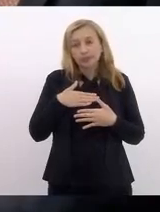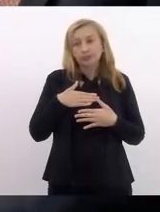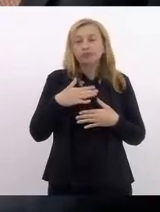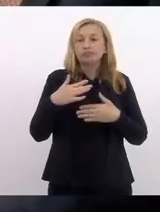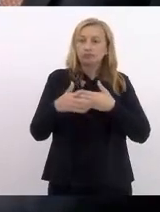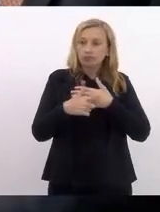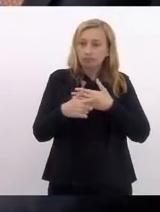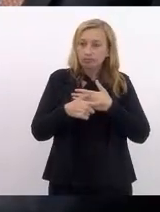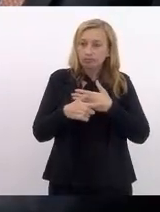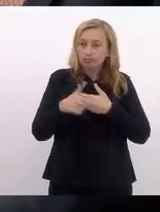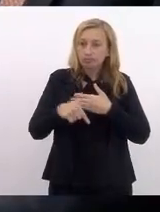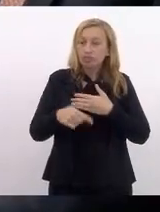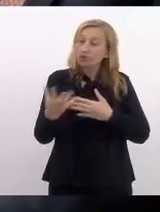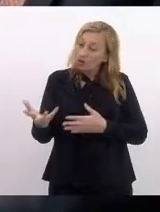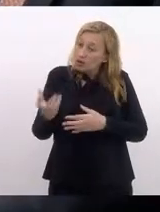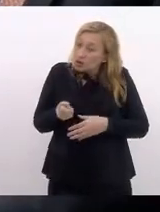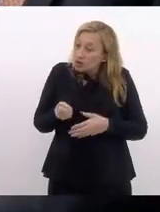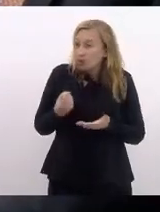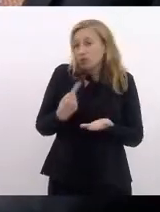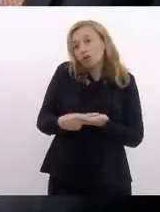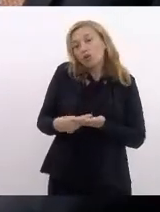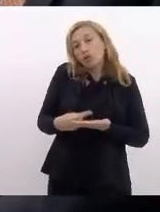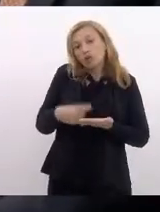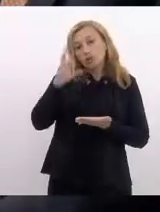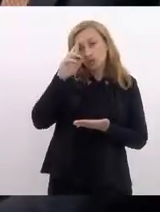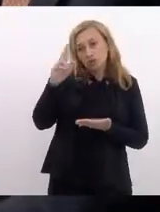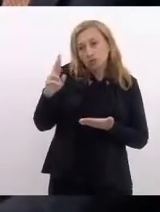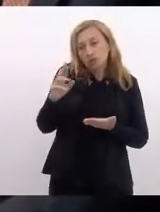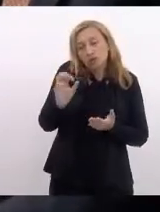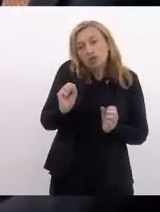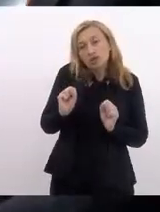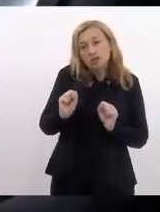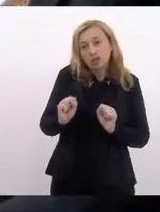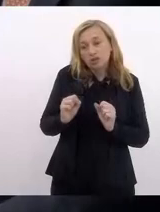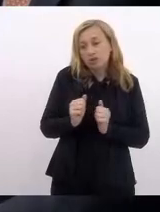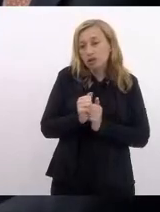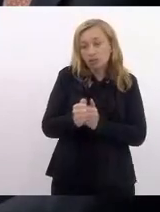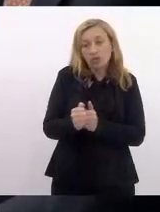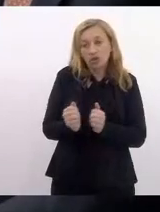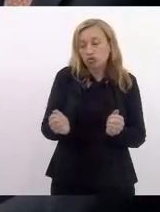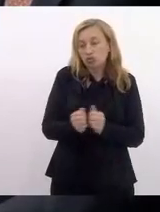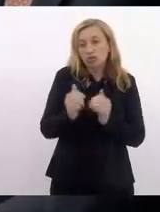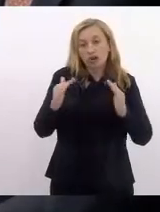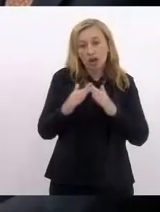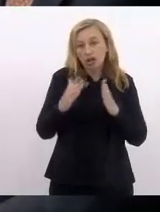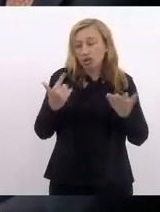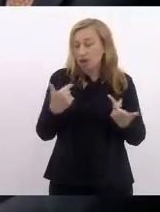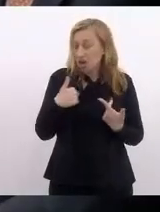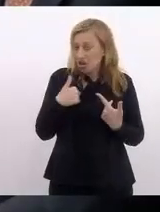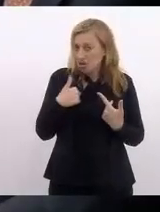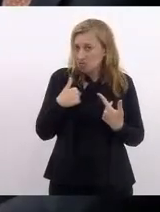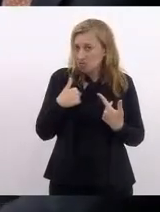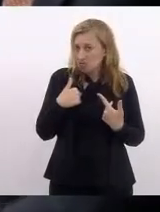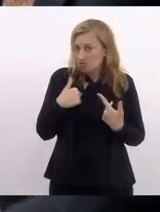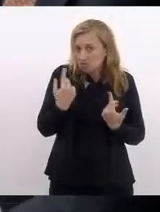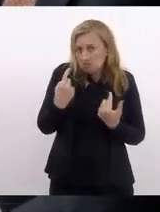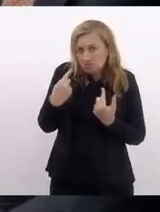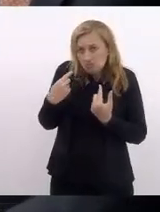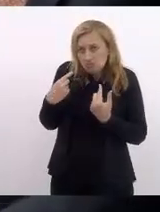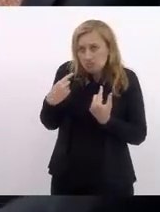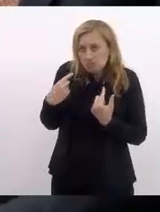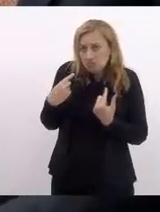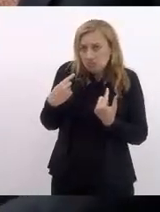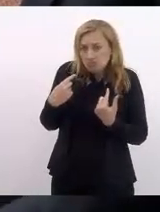papel aqui dizer que eu vou acolheu a cor de vossa excelência se assim for feito o encaminhamento para casa não vou não